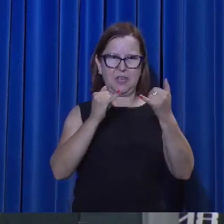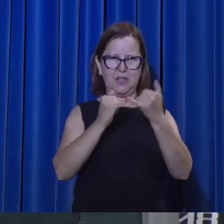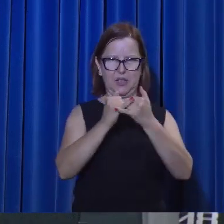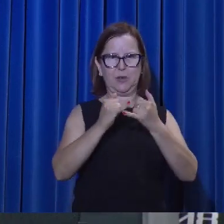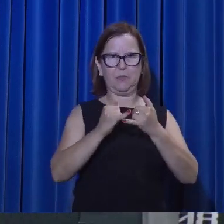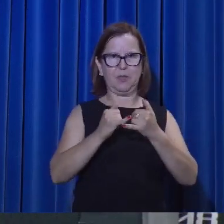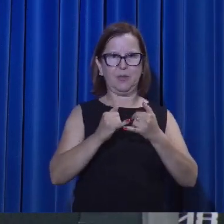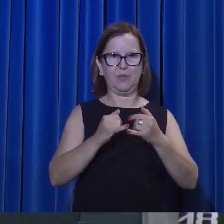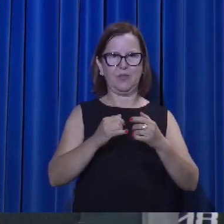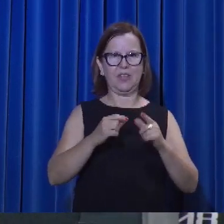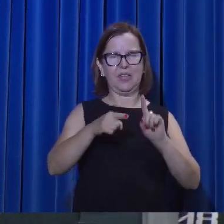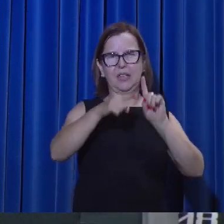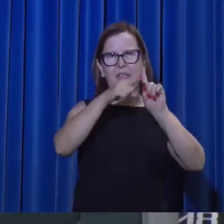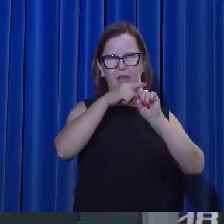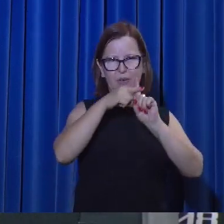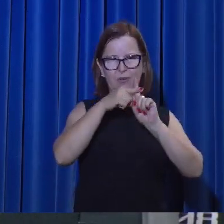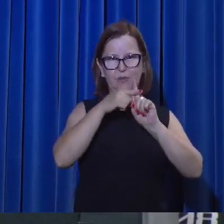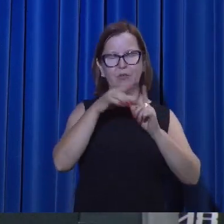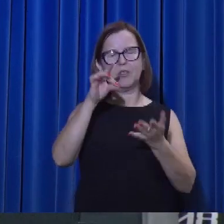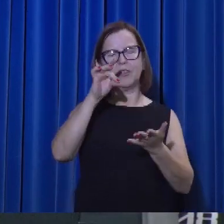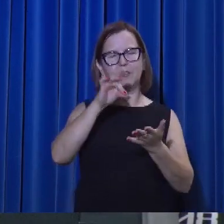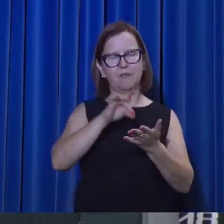pendurado, essas de fato eram de Jesus.